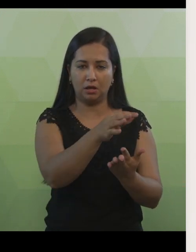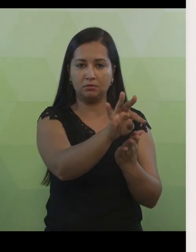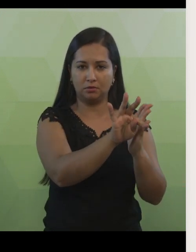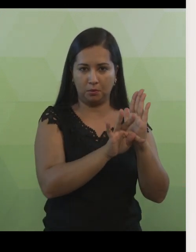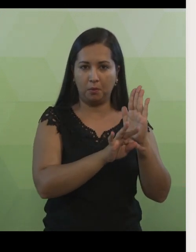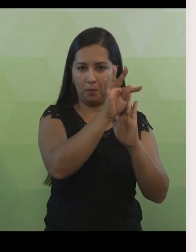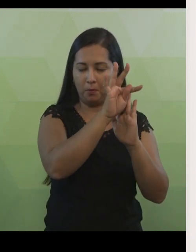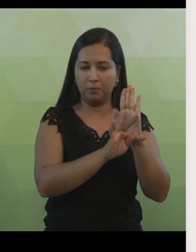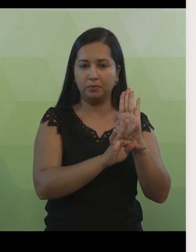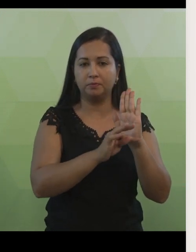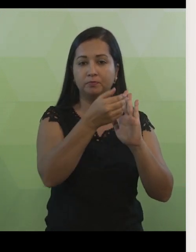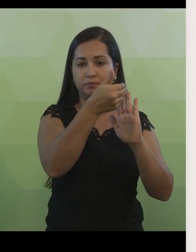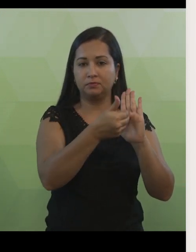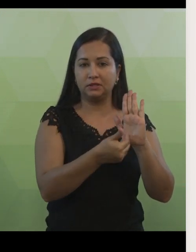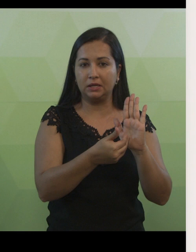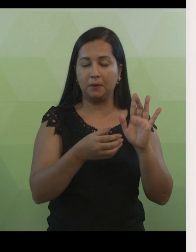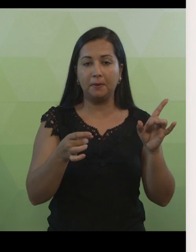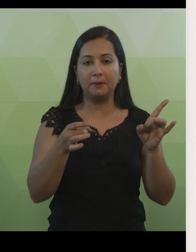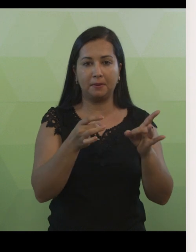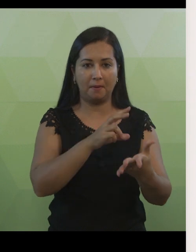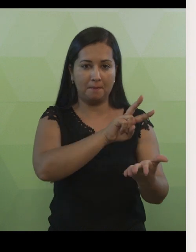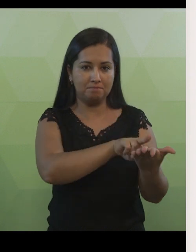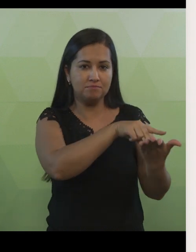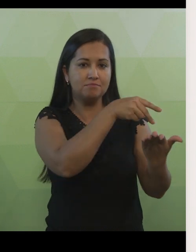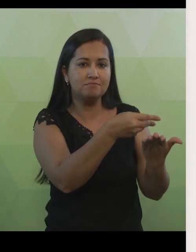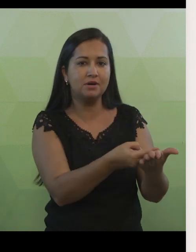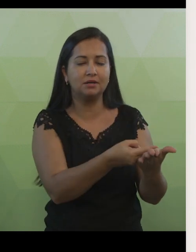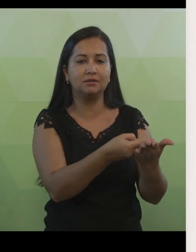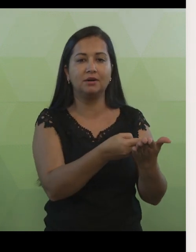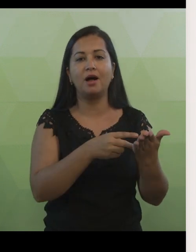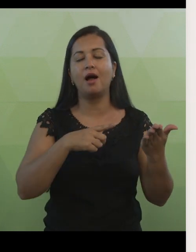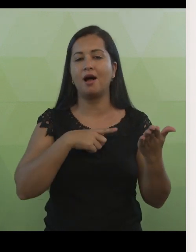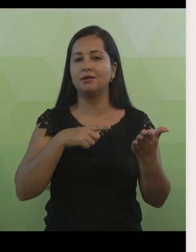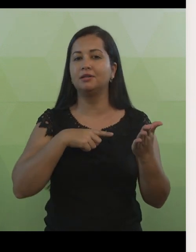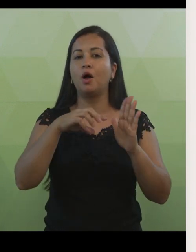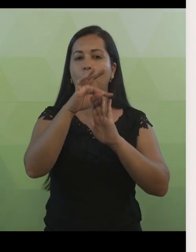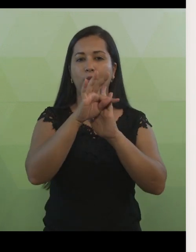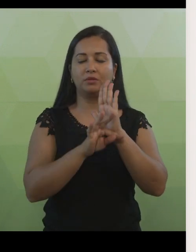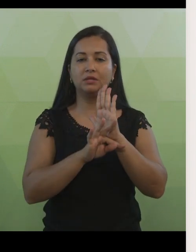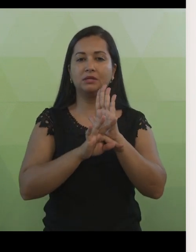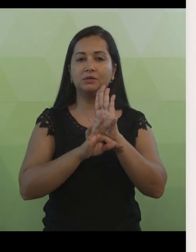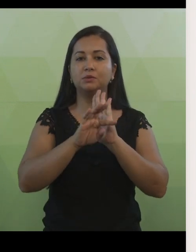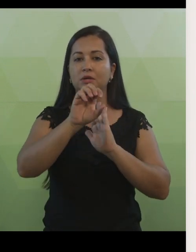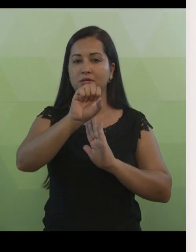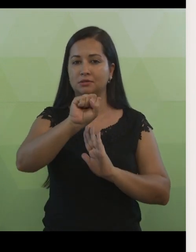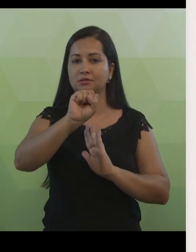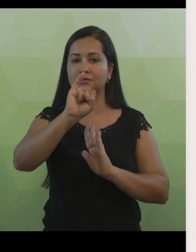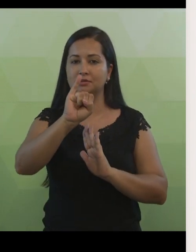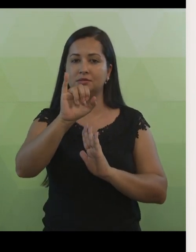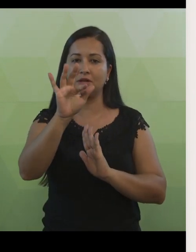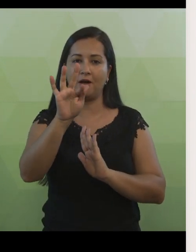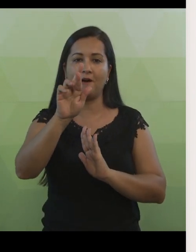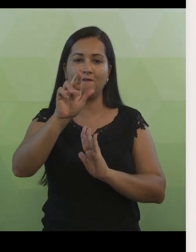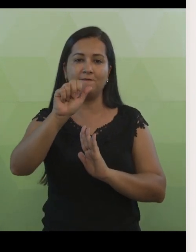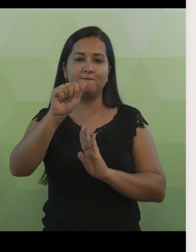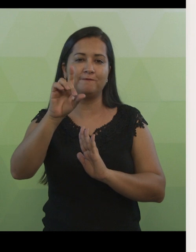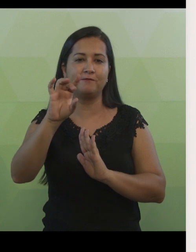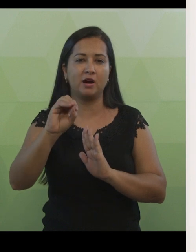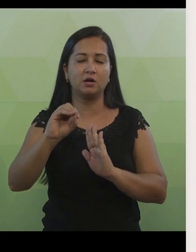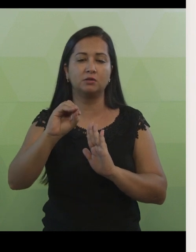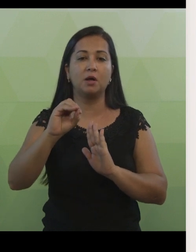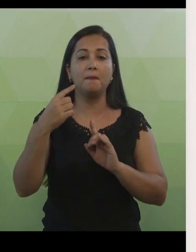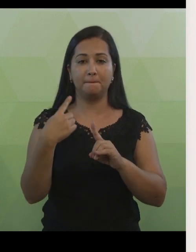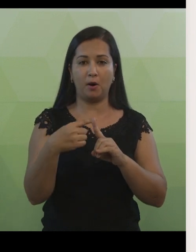ser codificada, a mensagem receberá o nome de texto cifrado, ou ciphernet, que quer dizer texto cifrado, pois o